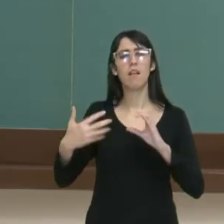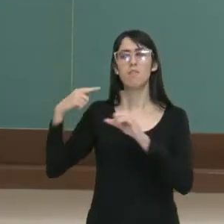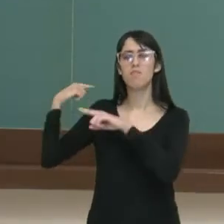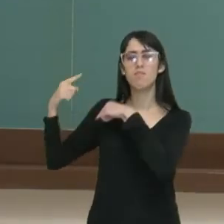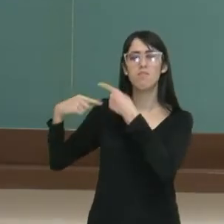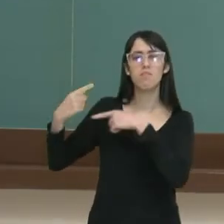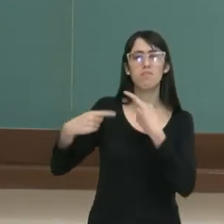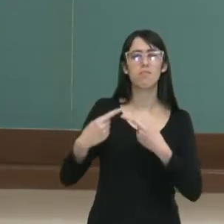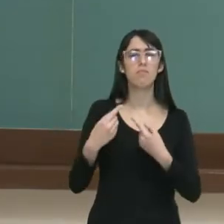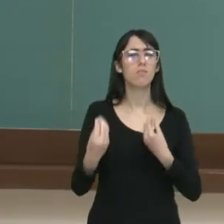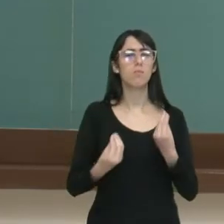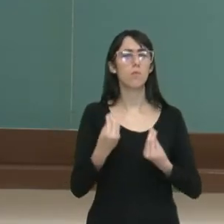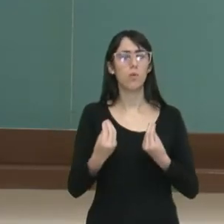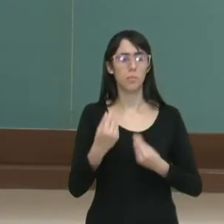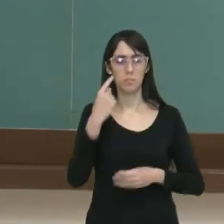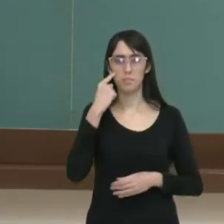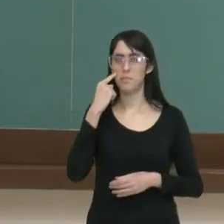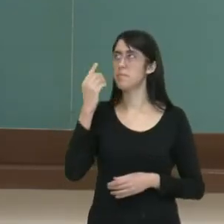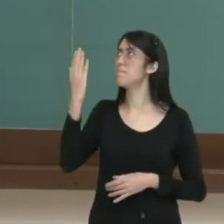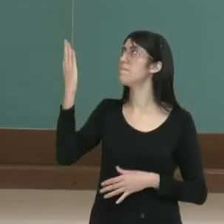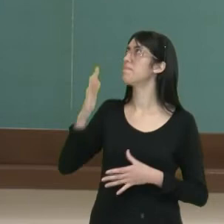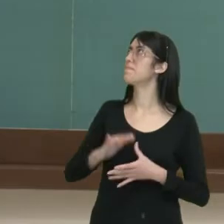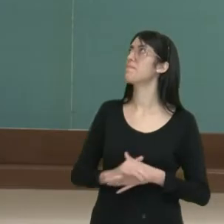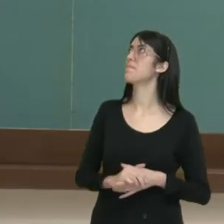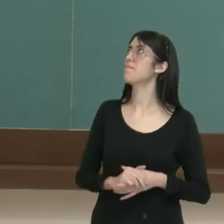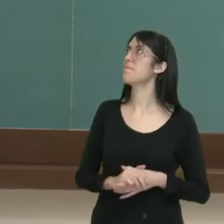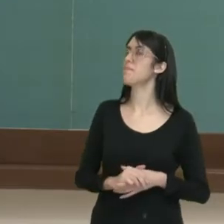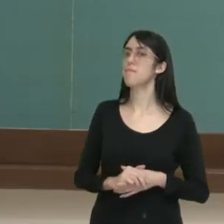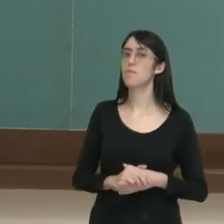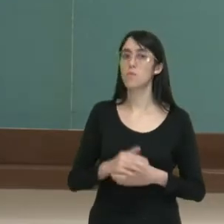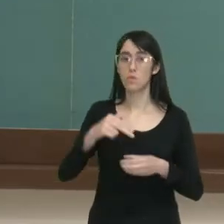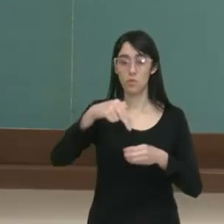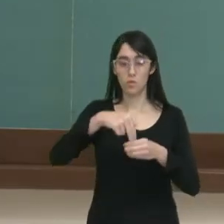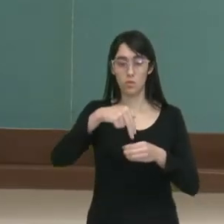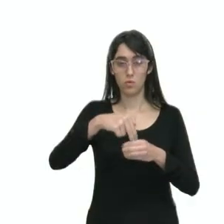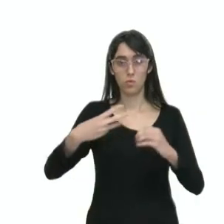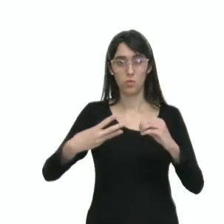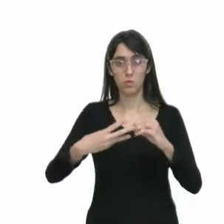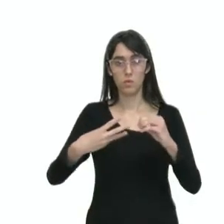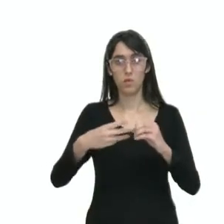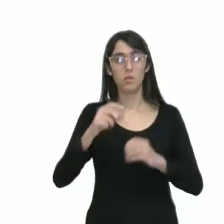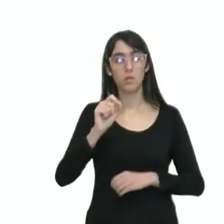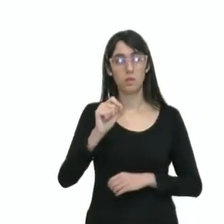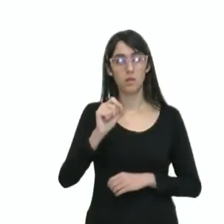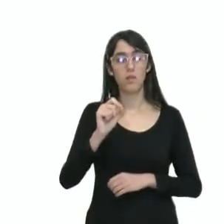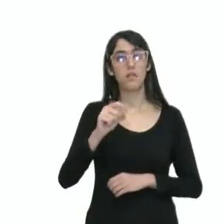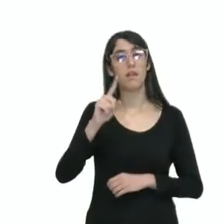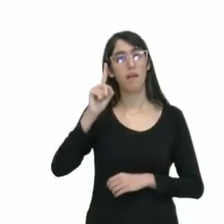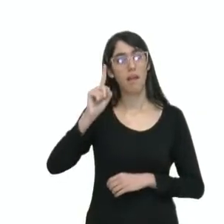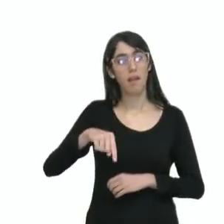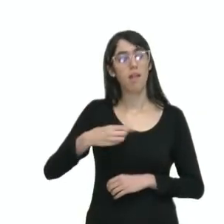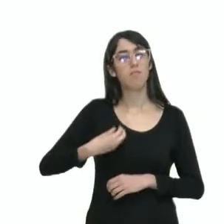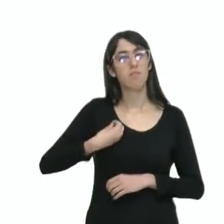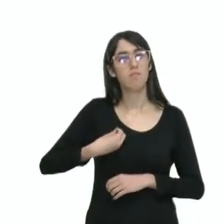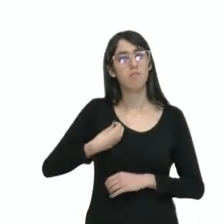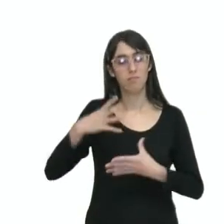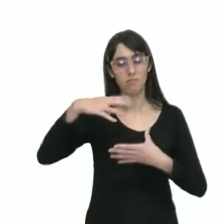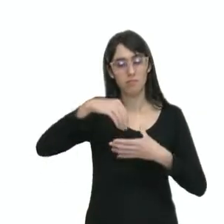Então, vamos analisar. O núcleo celular é uma estrutura presente nas